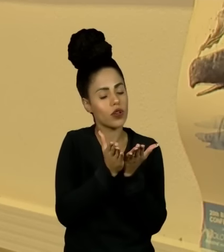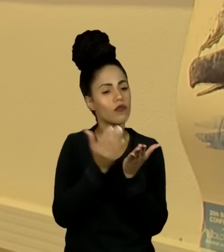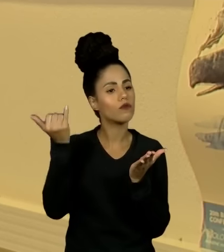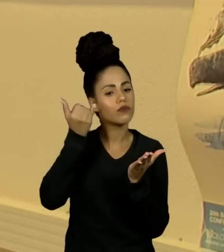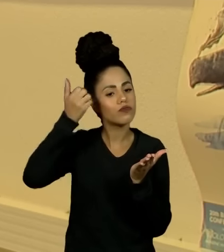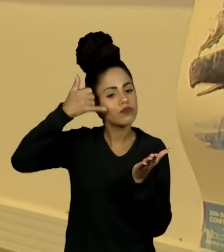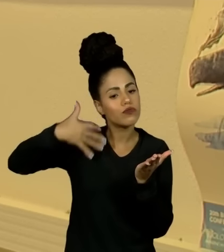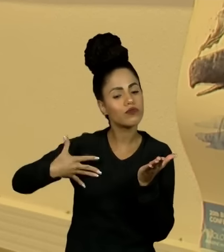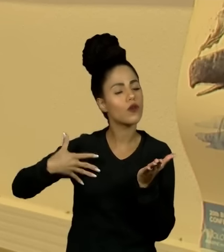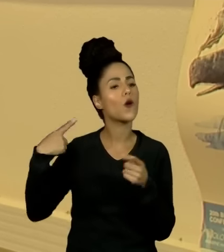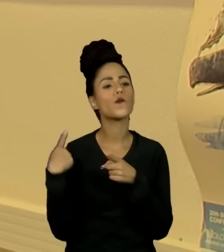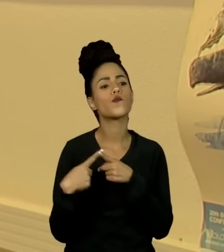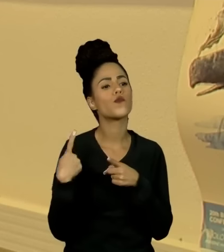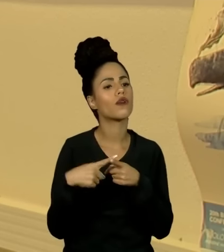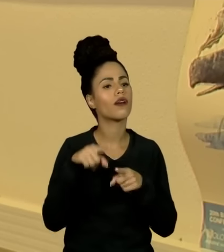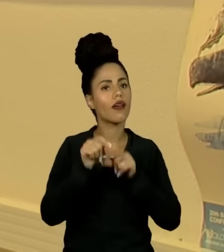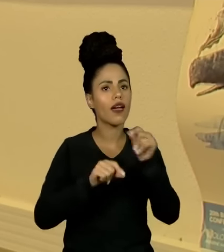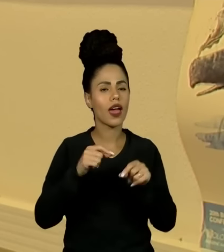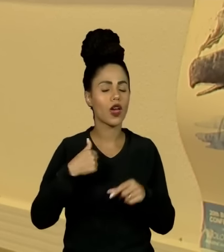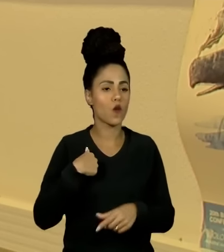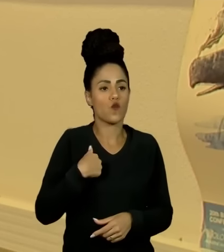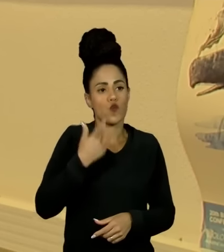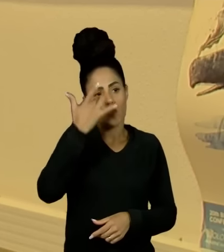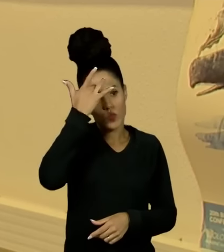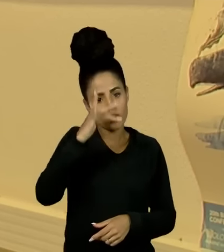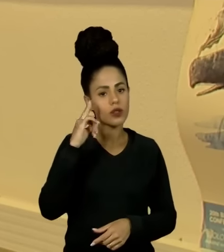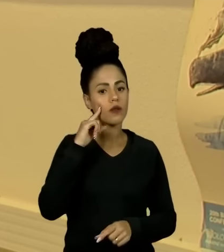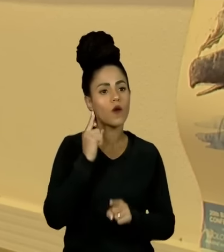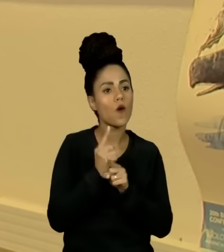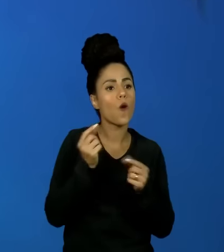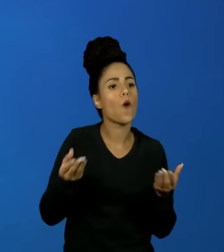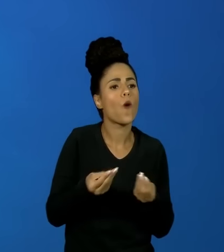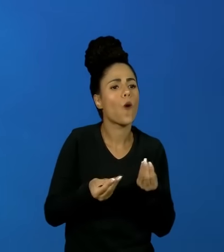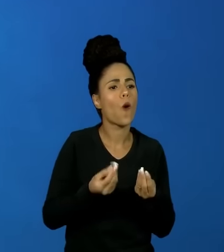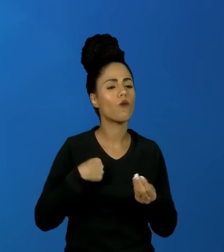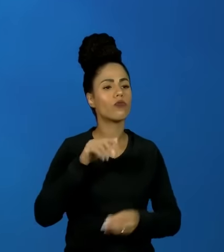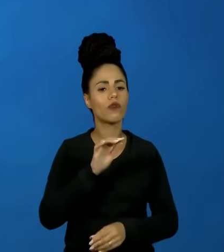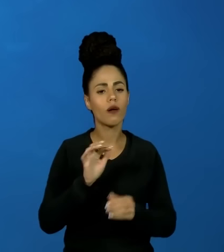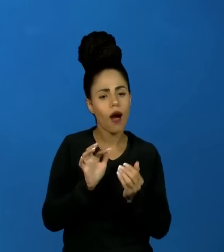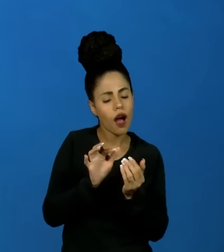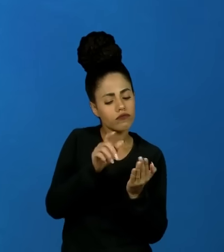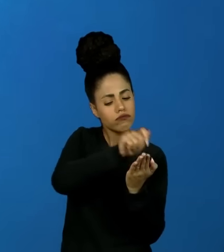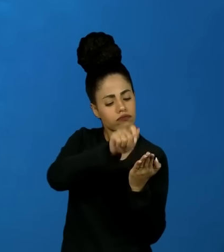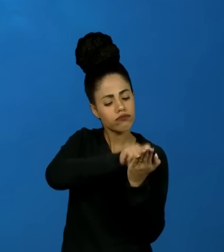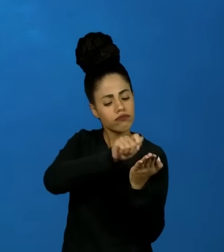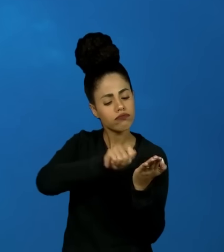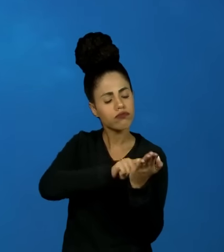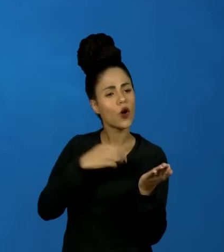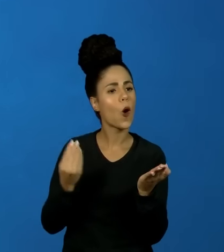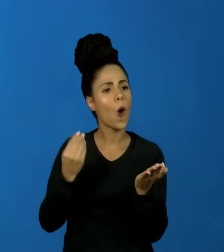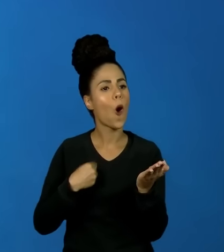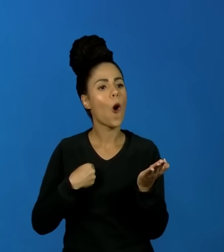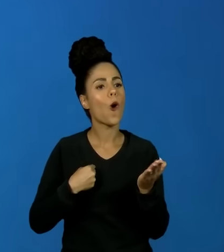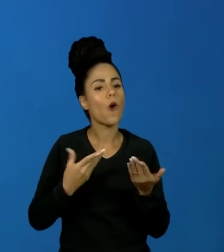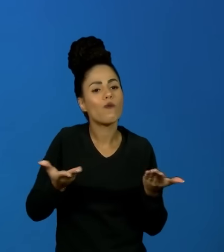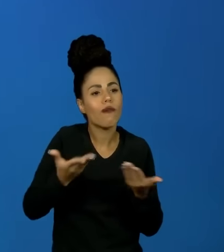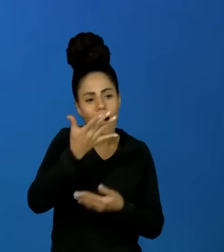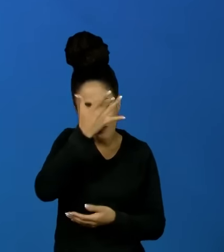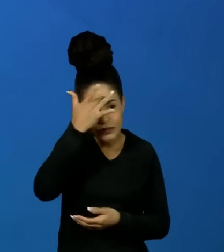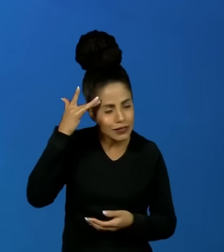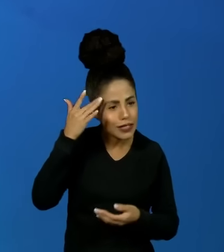encantador, porque eu não tinha me encontrado numa situação de produzir um material para uma audiência que eu não